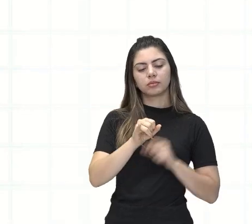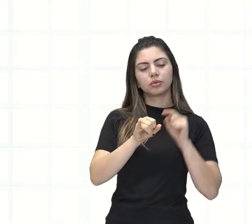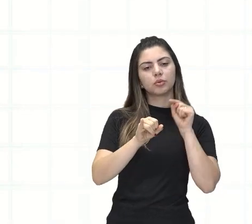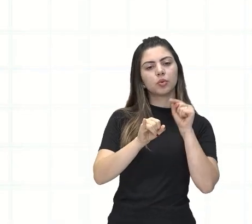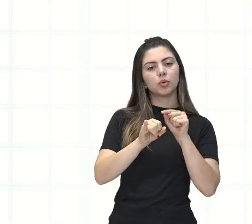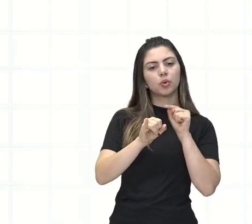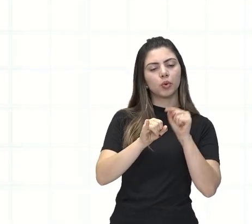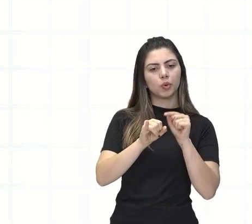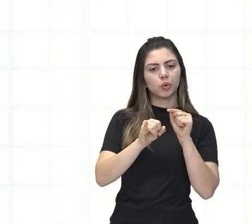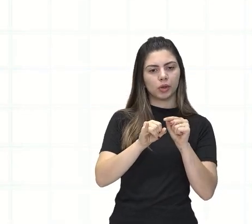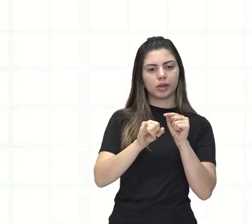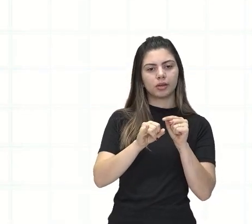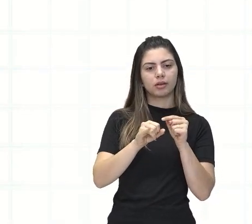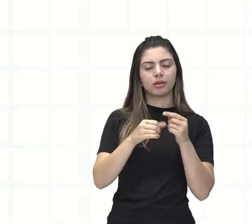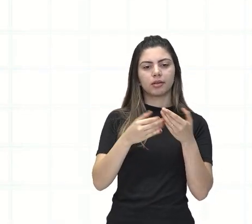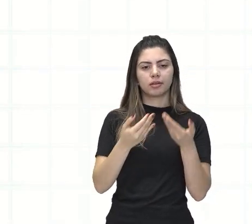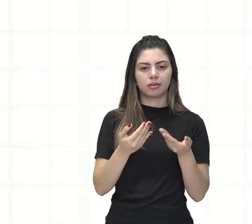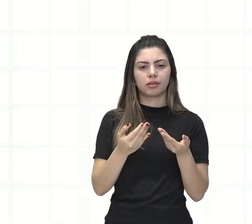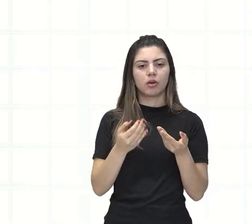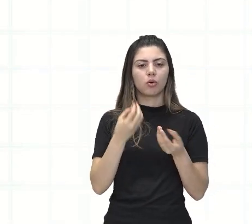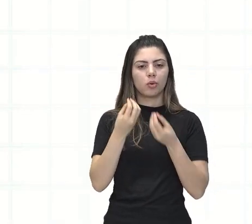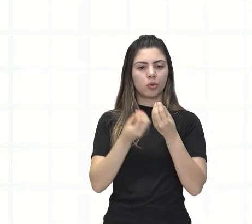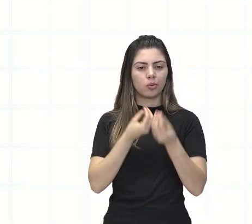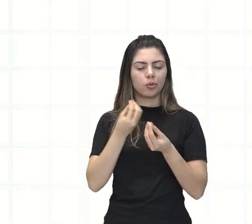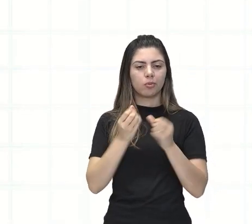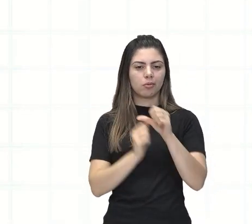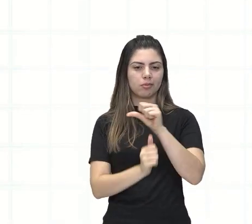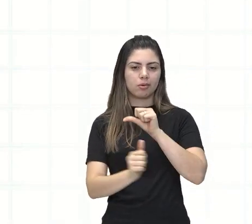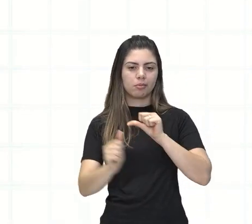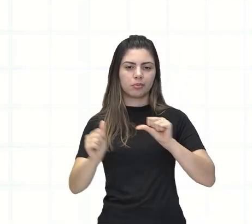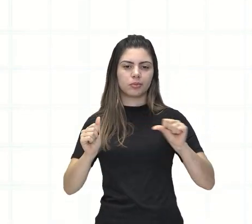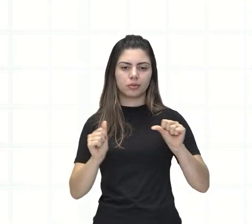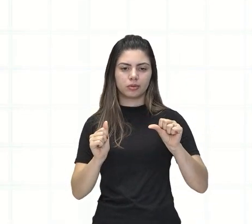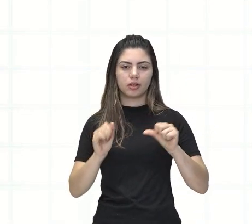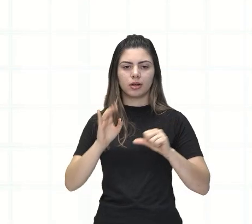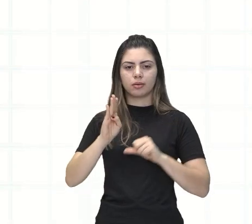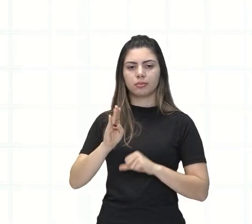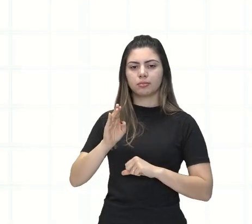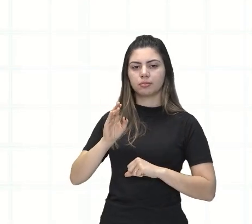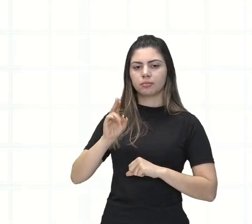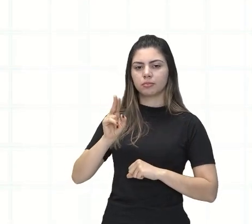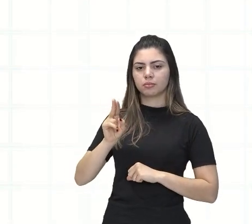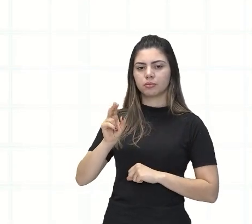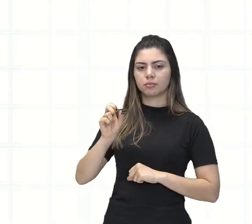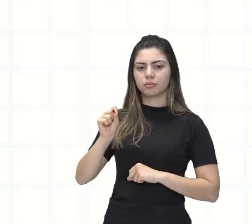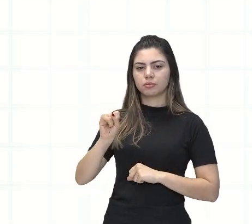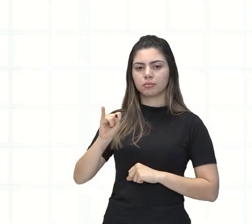vem antes dele, é uma consoante. Então, olha só, busier.